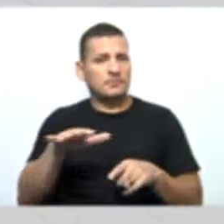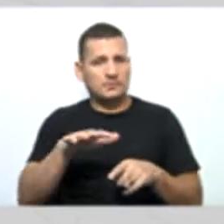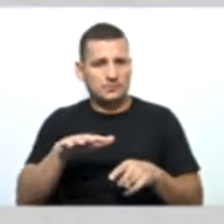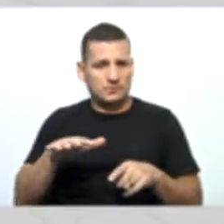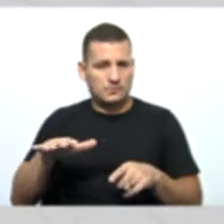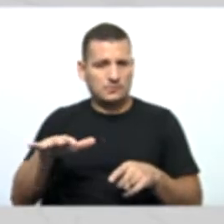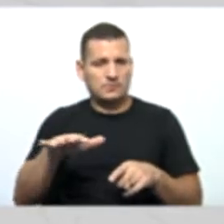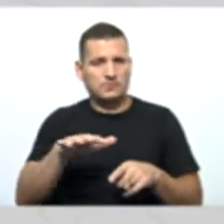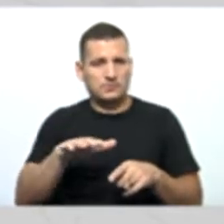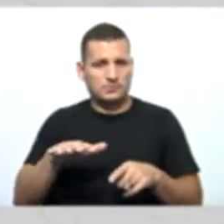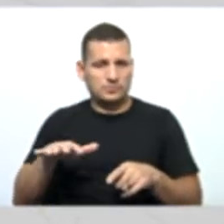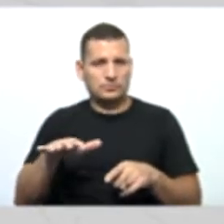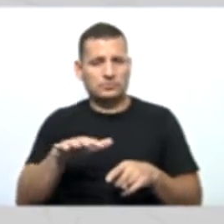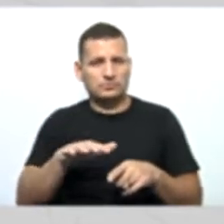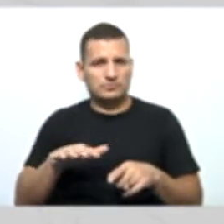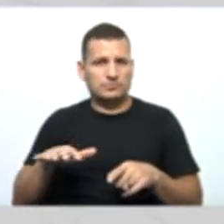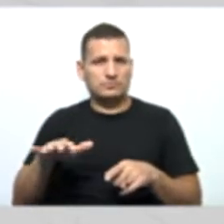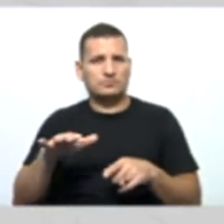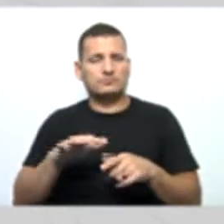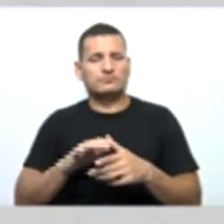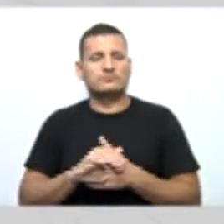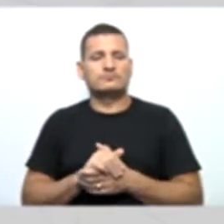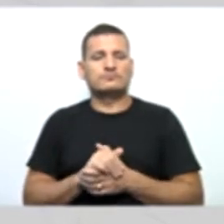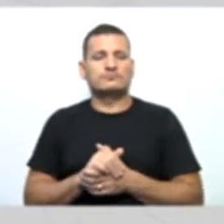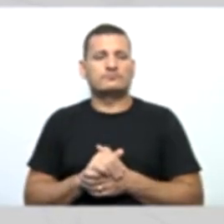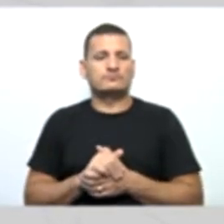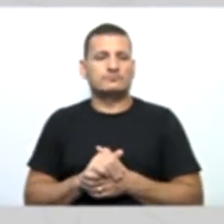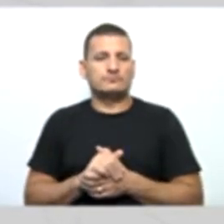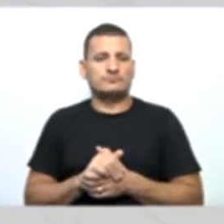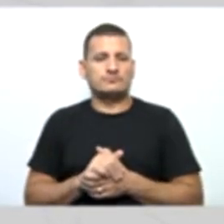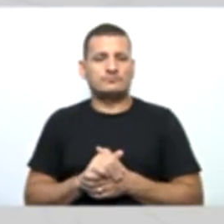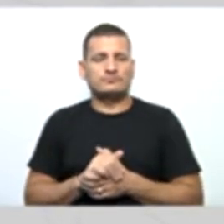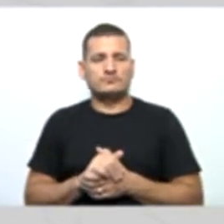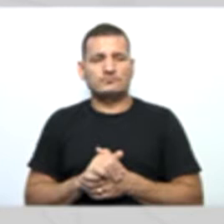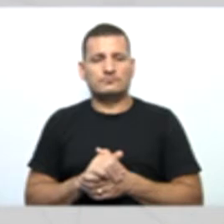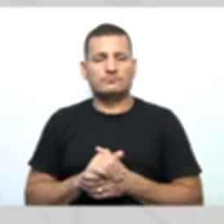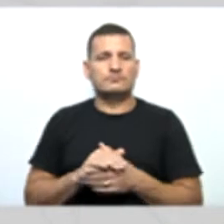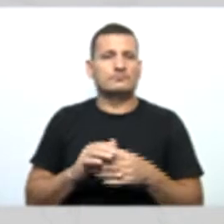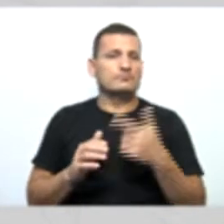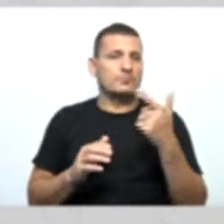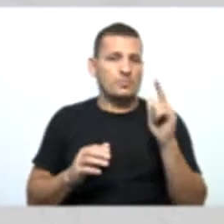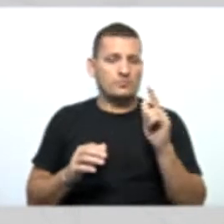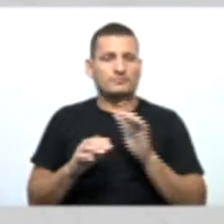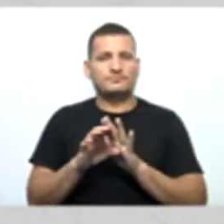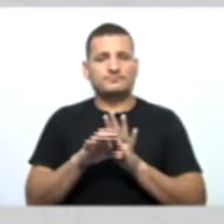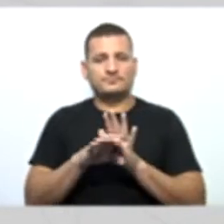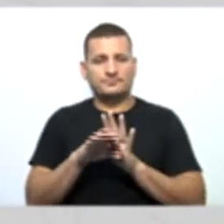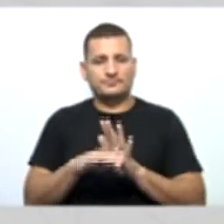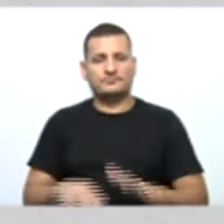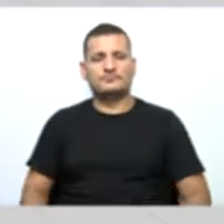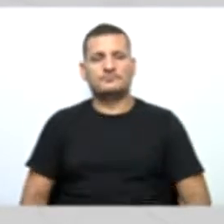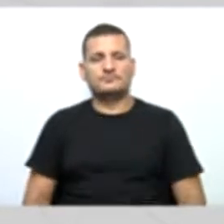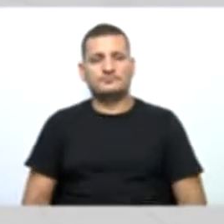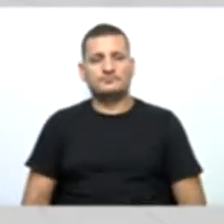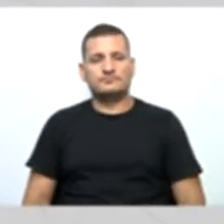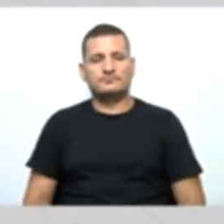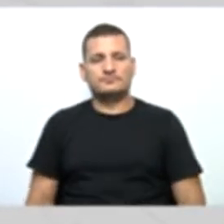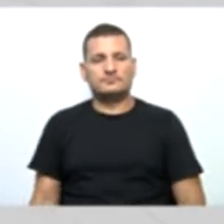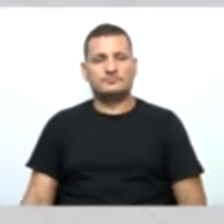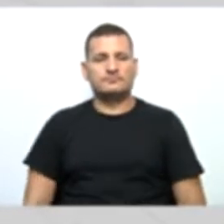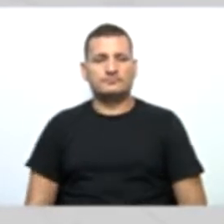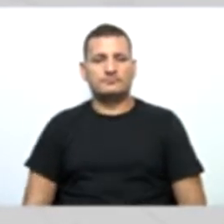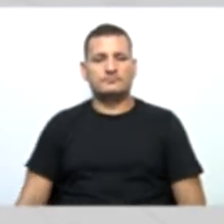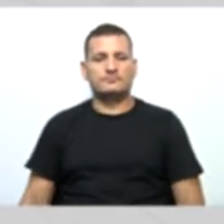formar um todo. Vamos lá. Aqui, ó, há um outro conceito aqui, ó. Com base